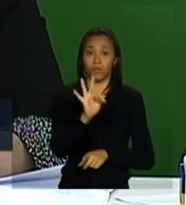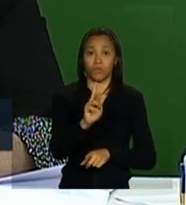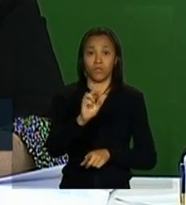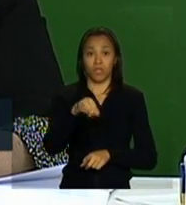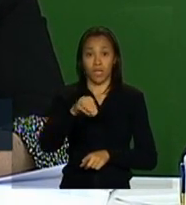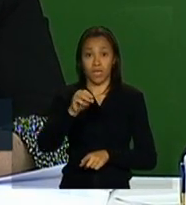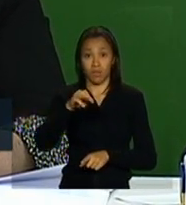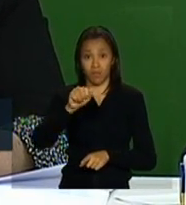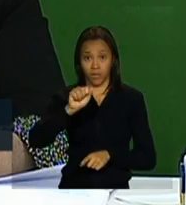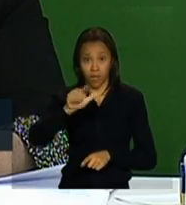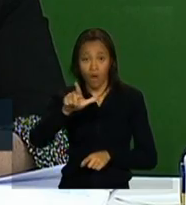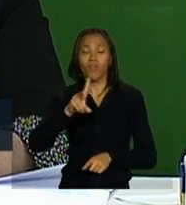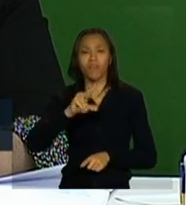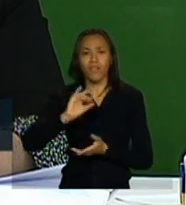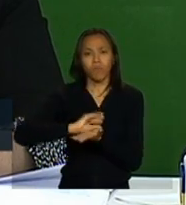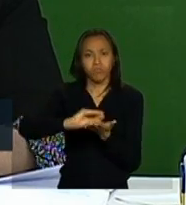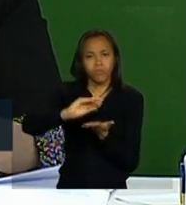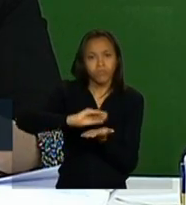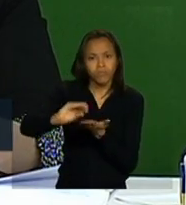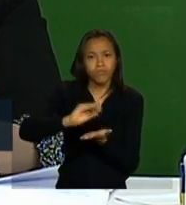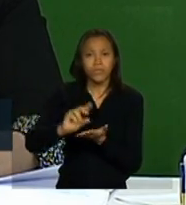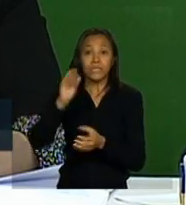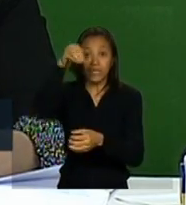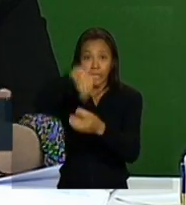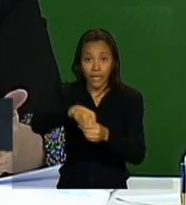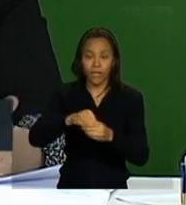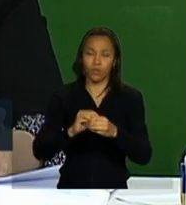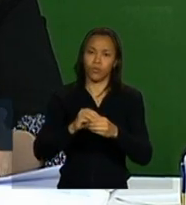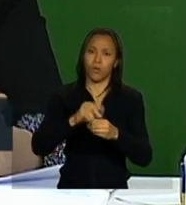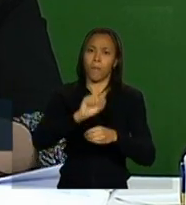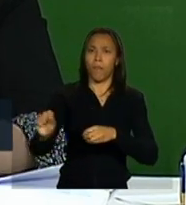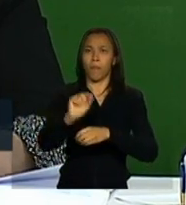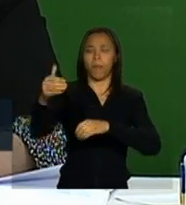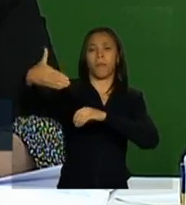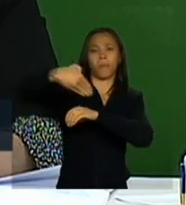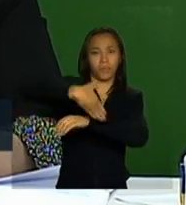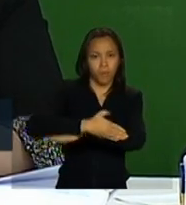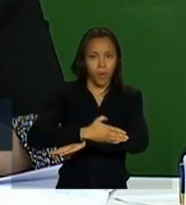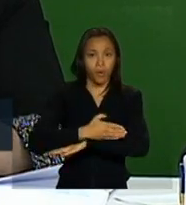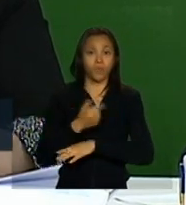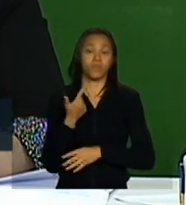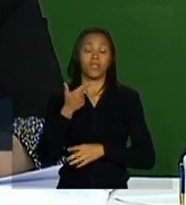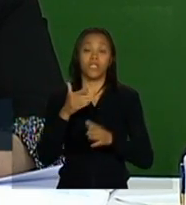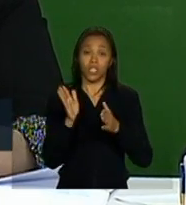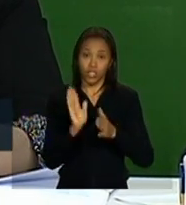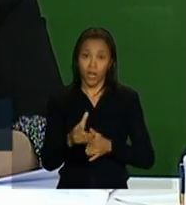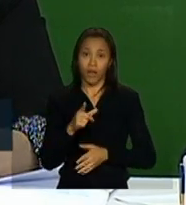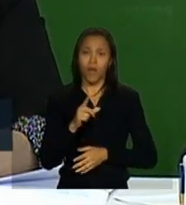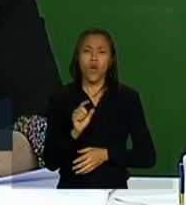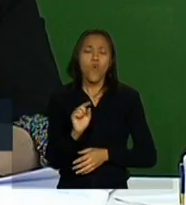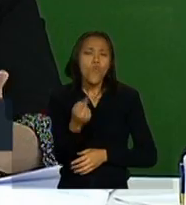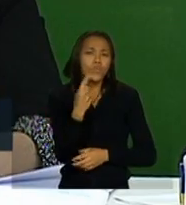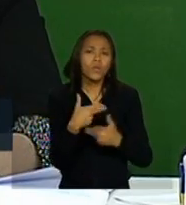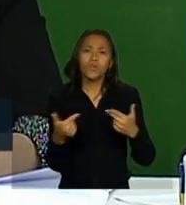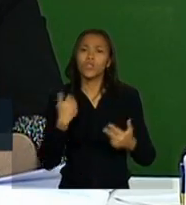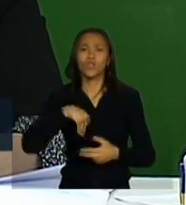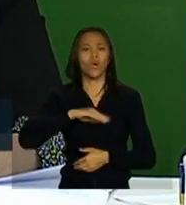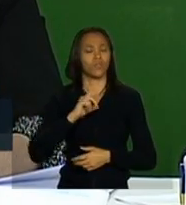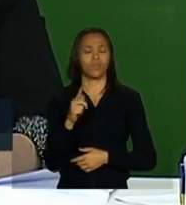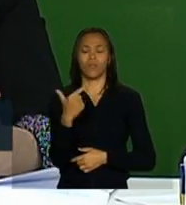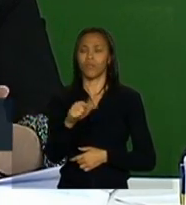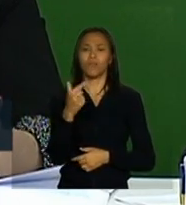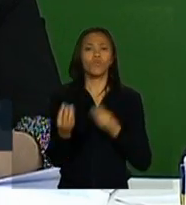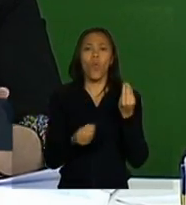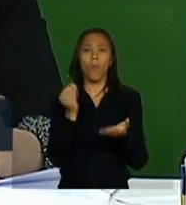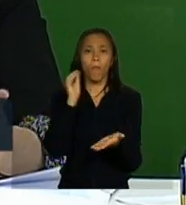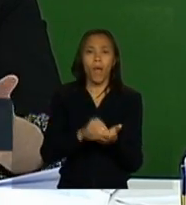ter investimentos em portos organizados, os TUPs existentes que pediram investimento. A única coisa que nós não temos como